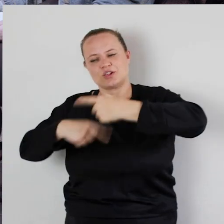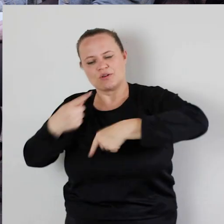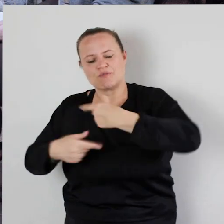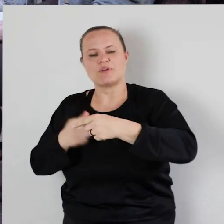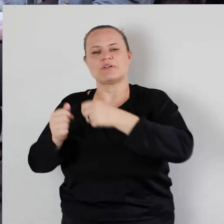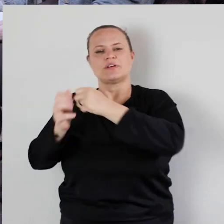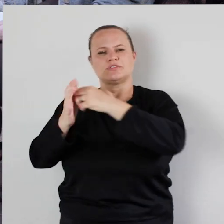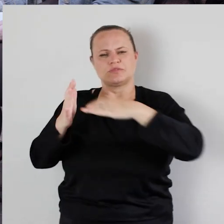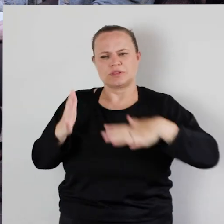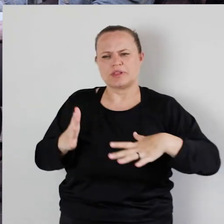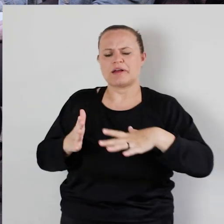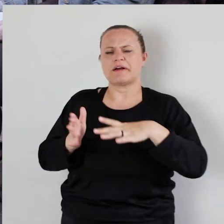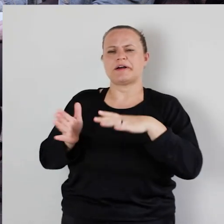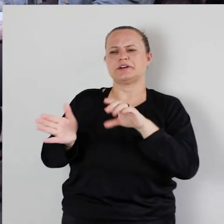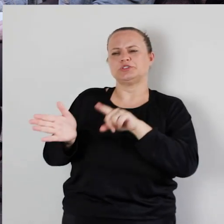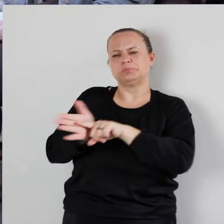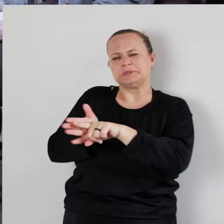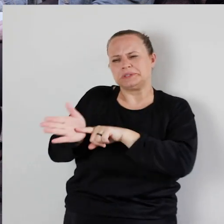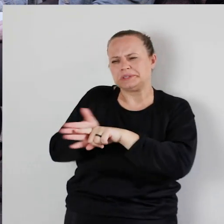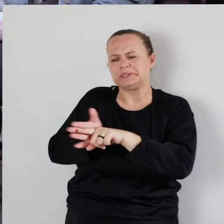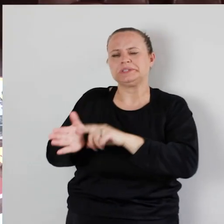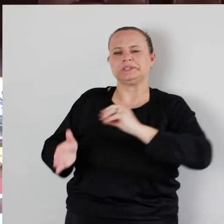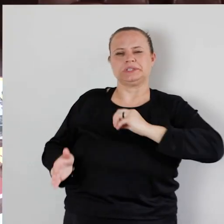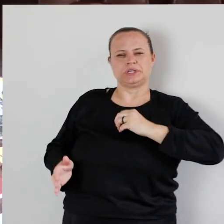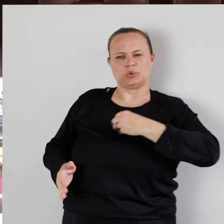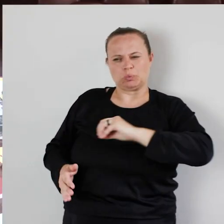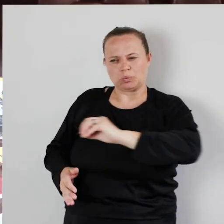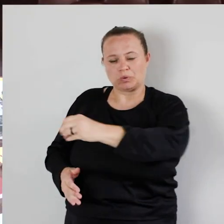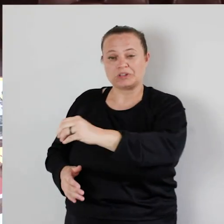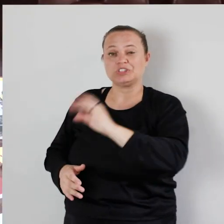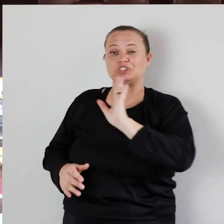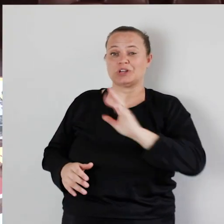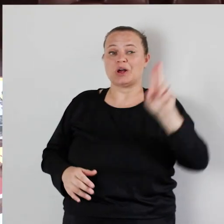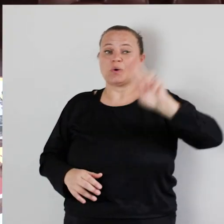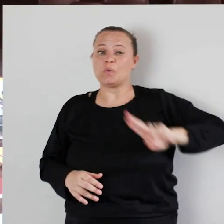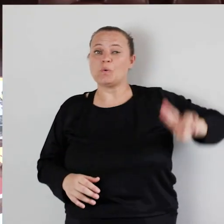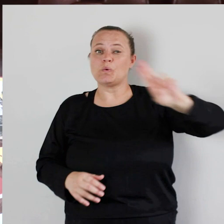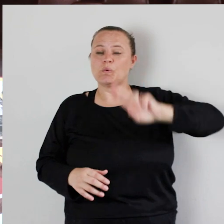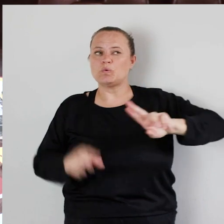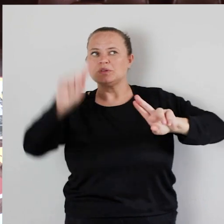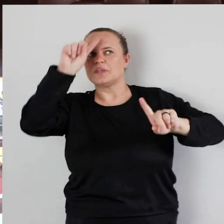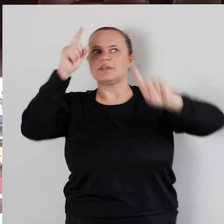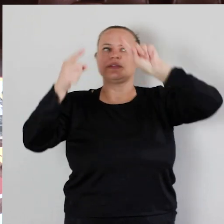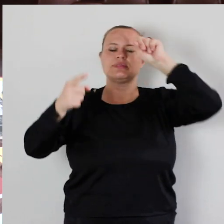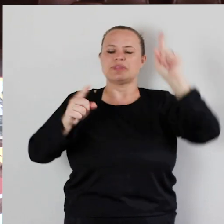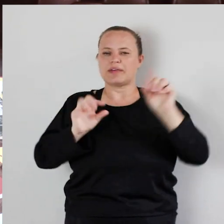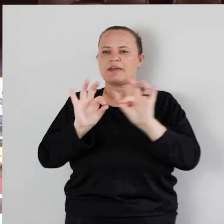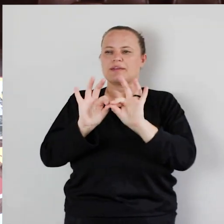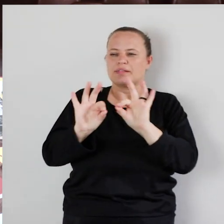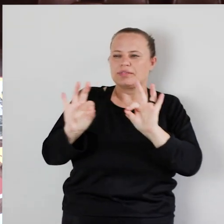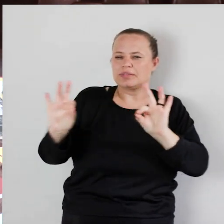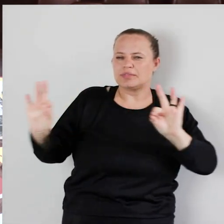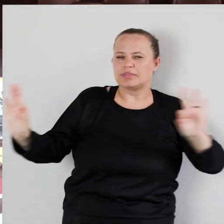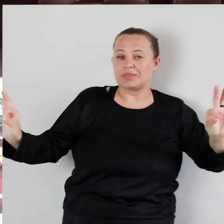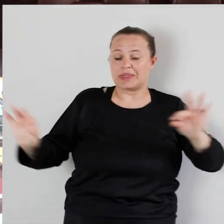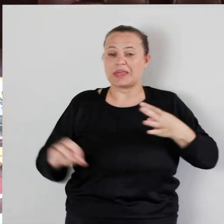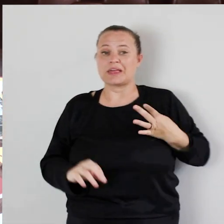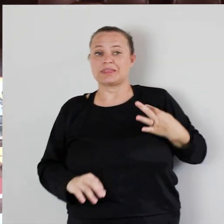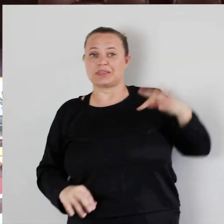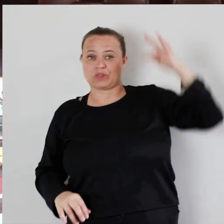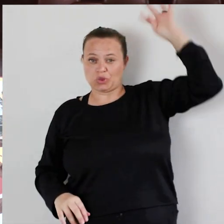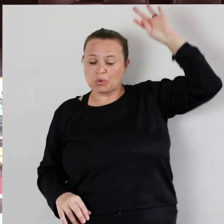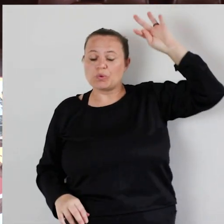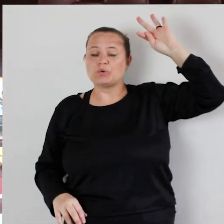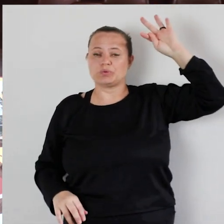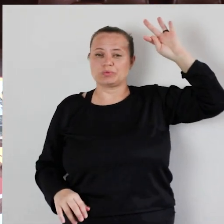universidade, aí desenvolvo uma série de outros trabalhos também de orientação e pesquisa, aí já utilizando essa outra lente